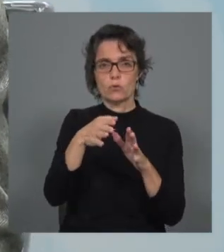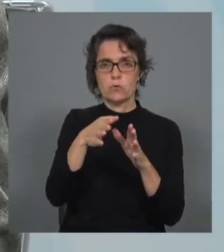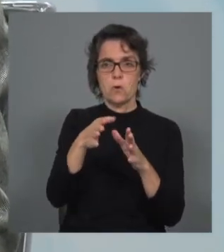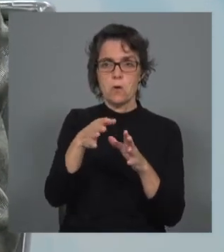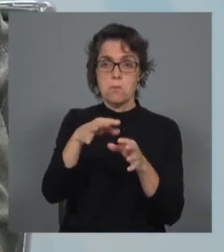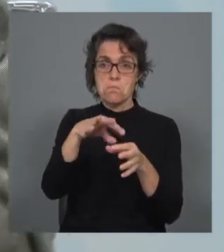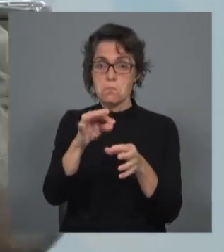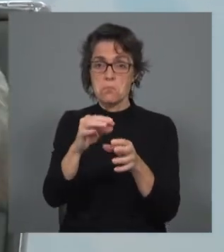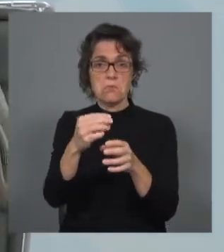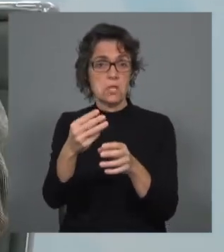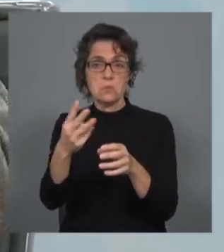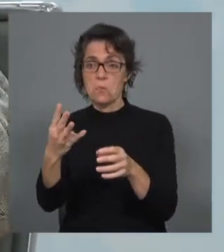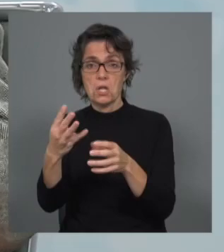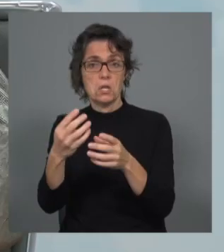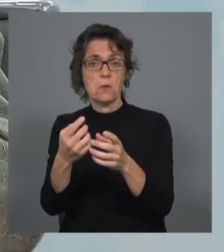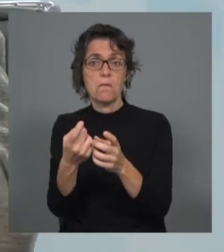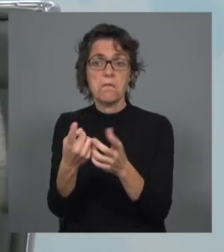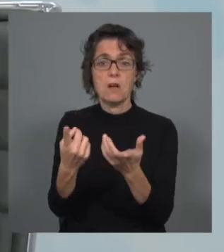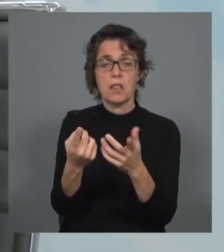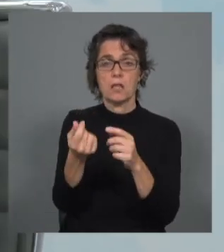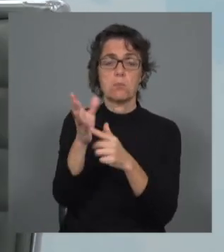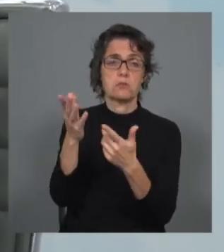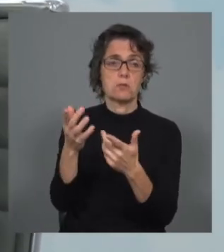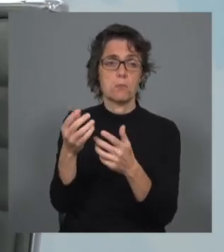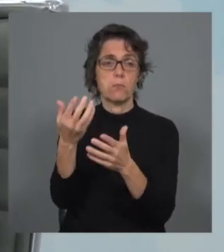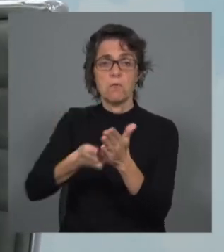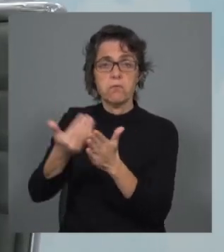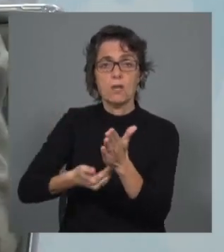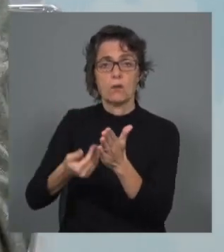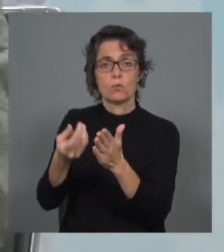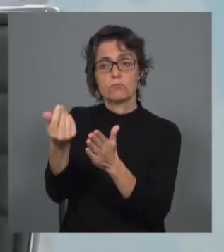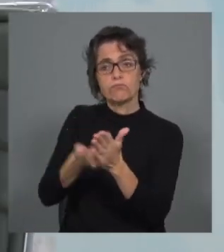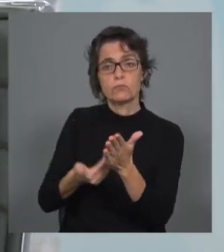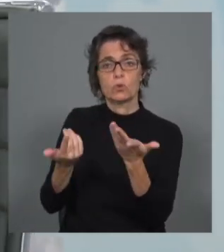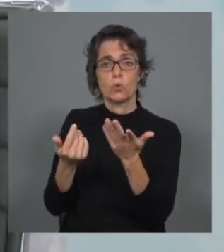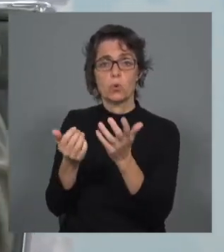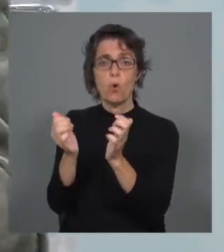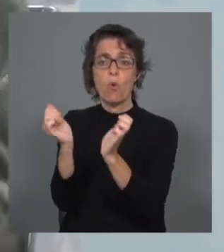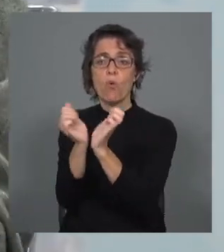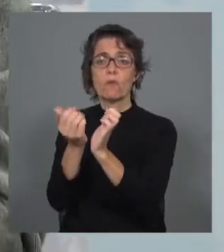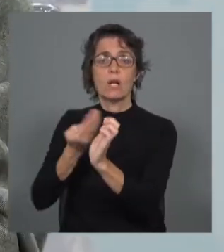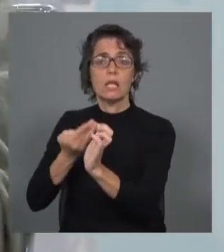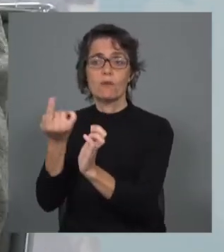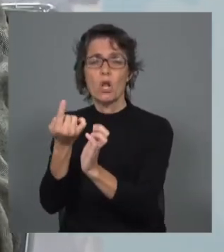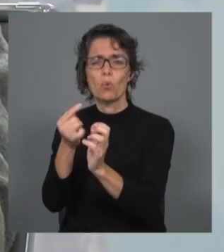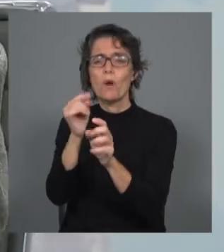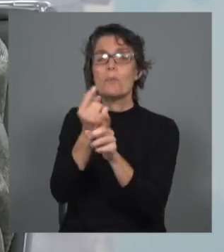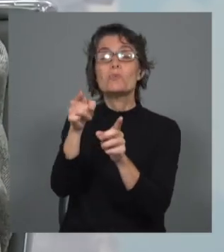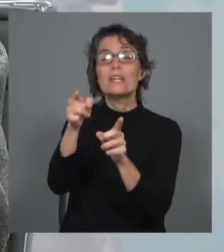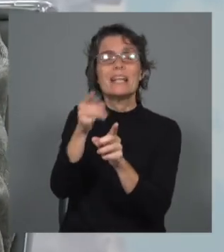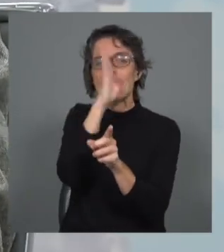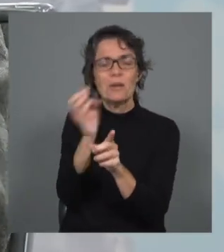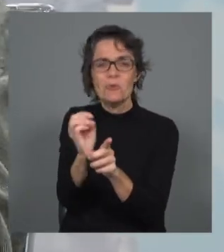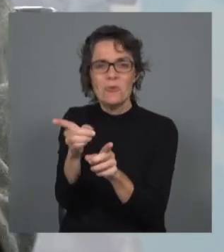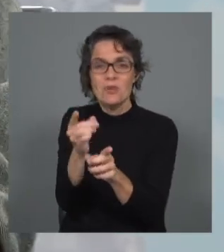sempre questões de faturação, dívidas à Segurança Social, faturação mal feita, porque não perceberam de um lado, porque não estavam